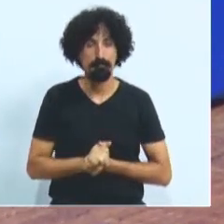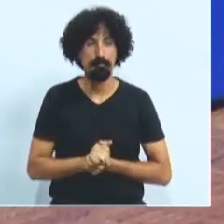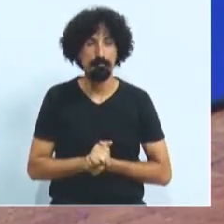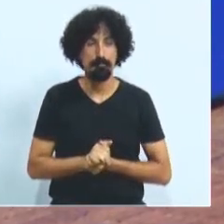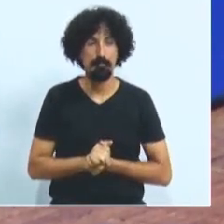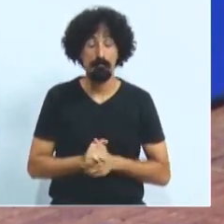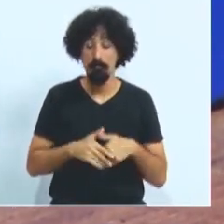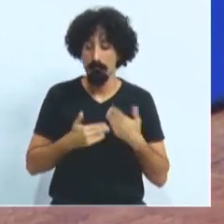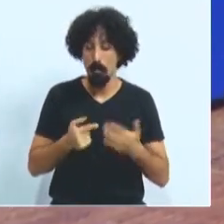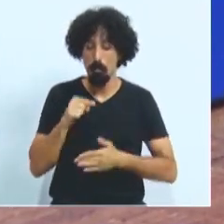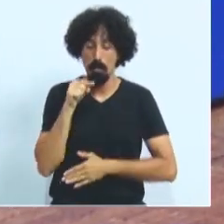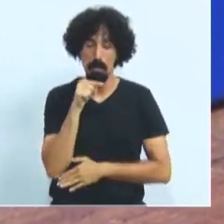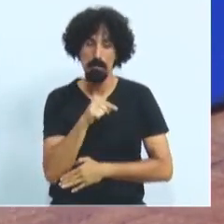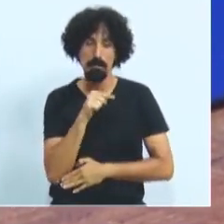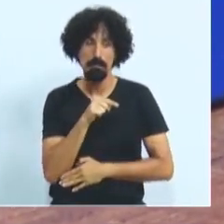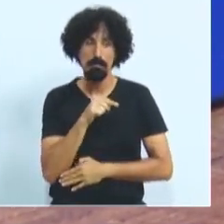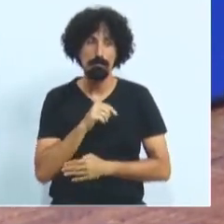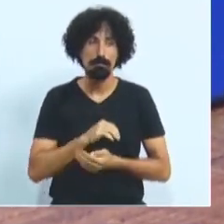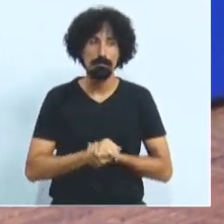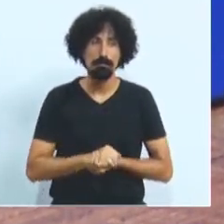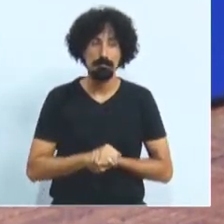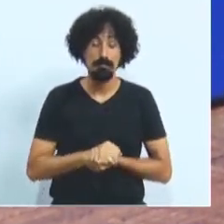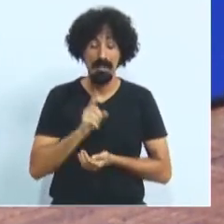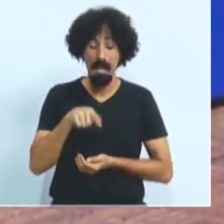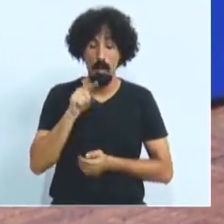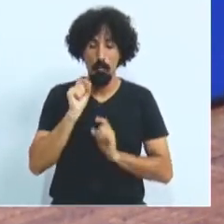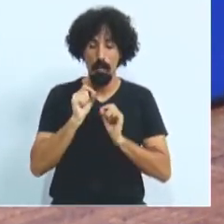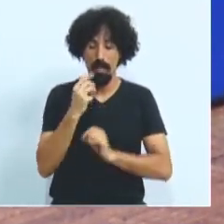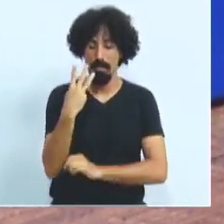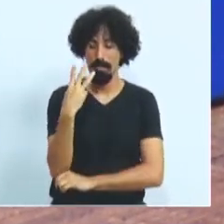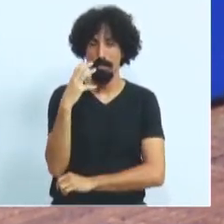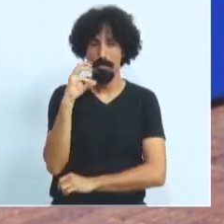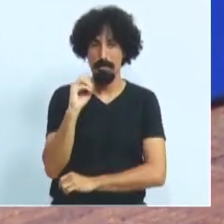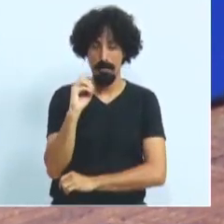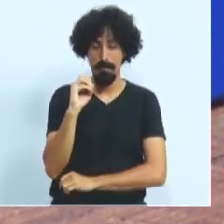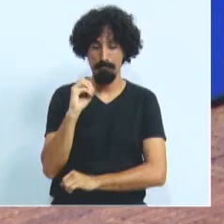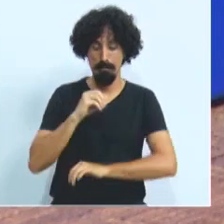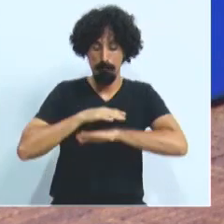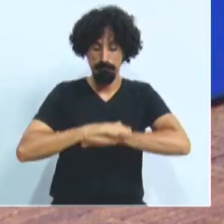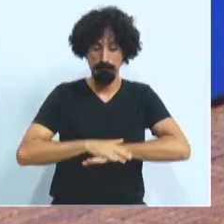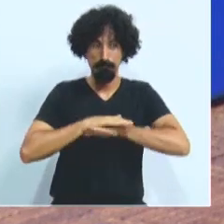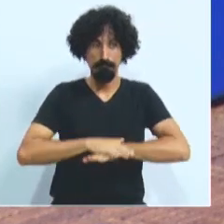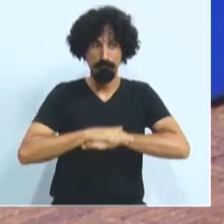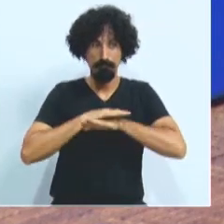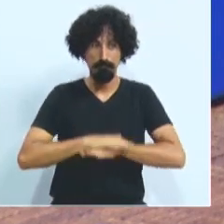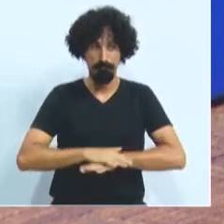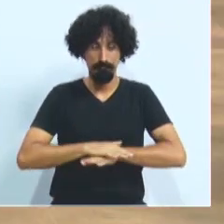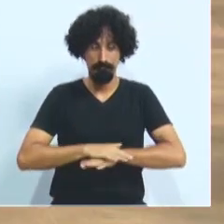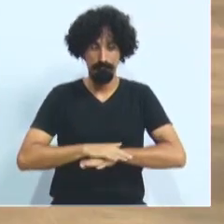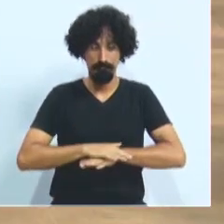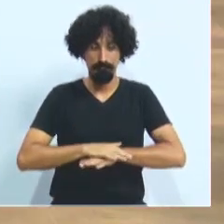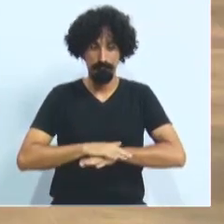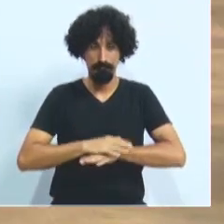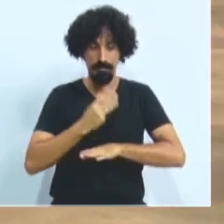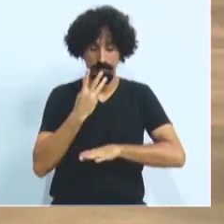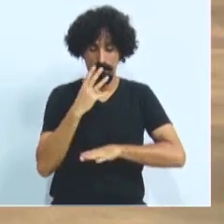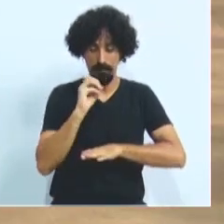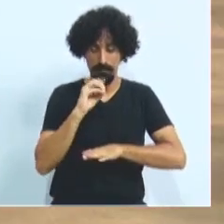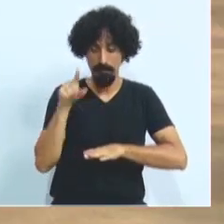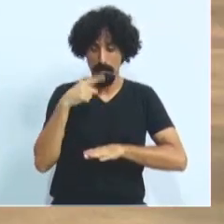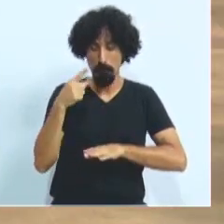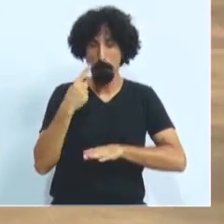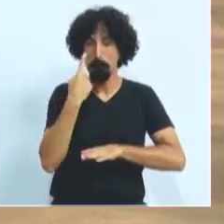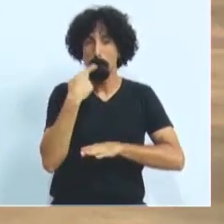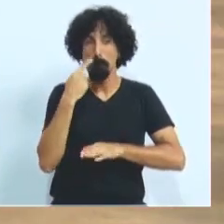O procedimento é 30 compressões para duas insuflações. A gente sempre vai iniciar